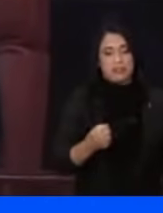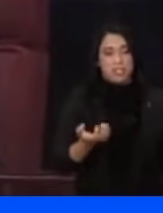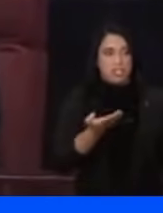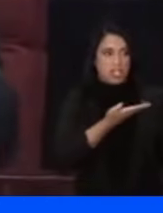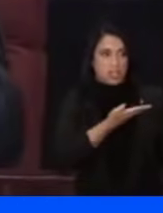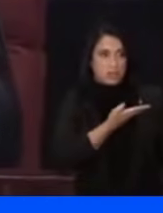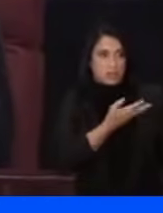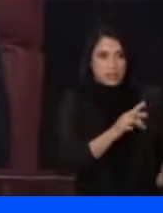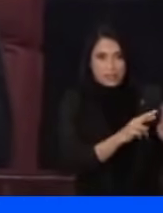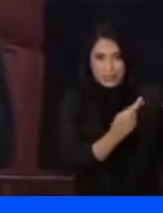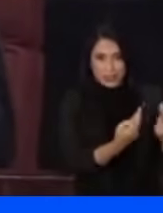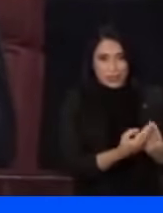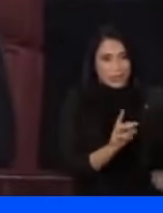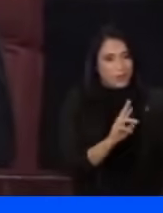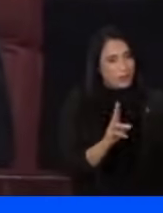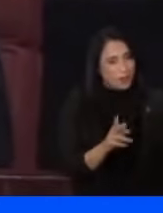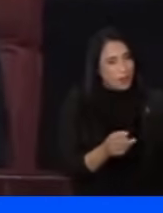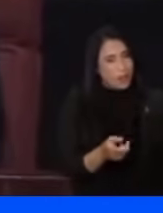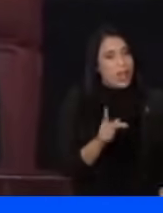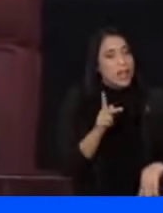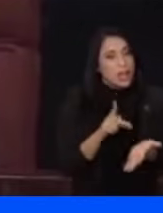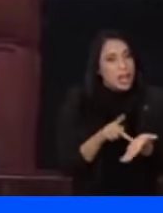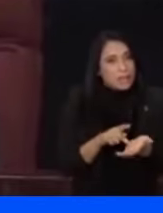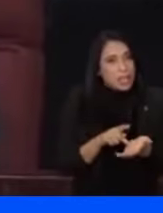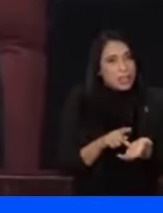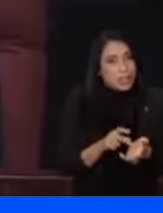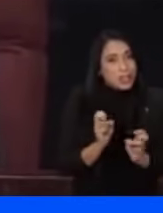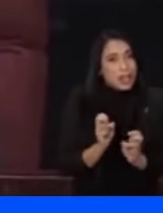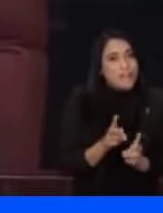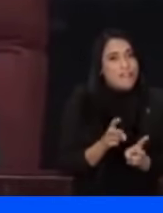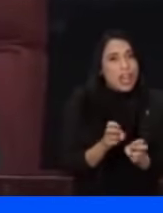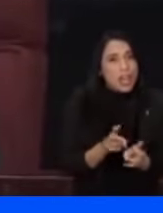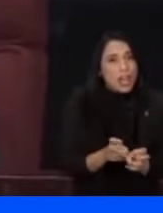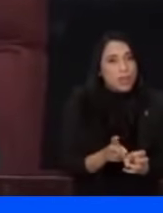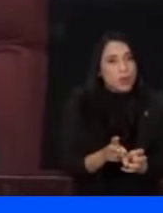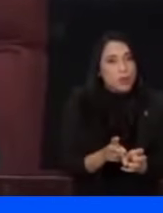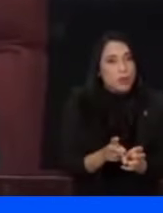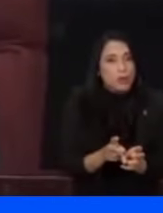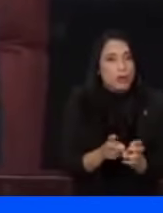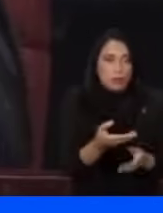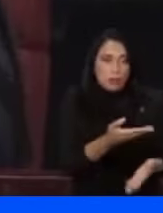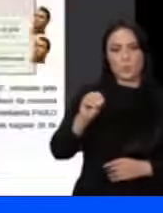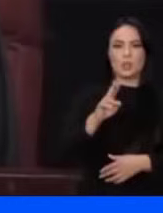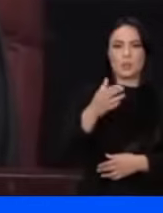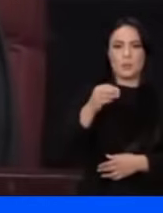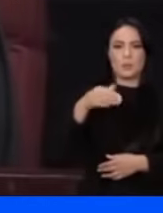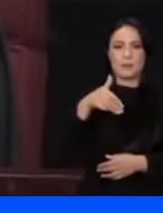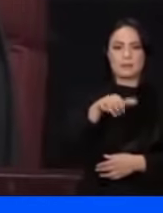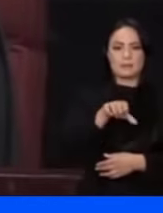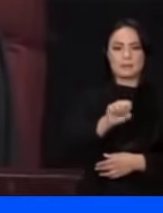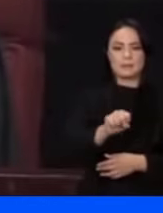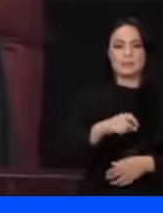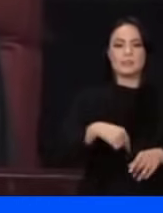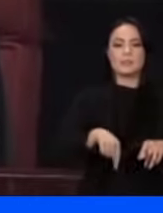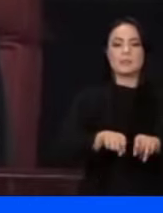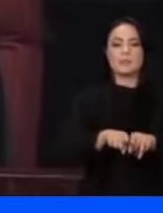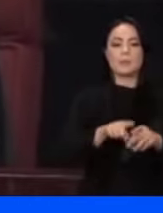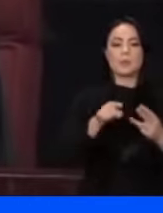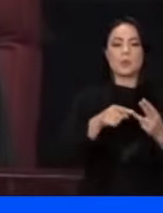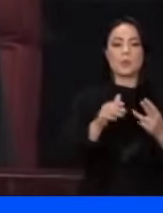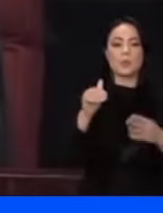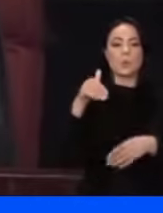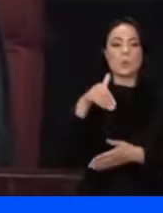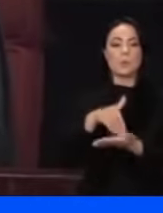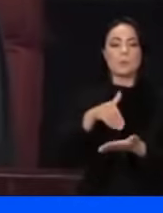talvez veneno entre golpistas para atacar a Constituição. O então comandante militar